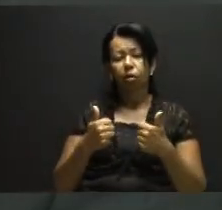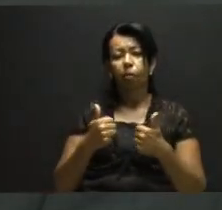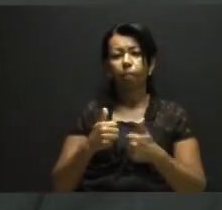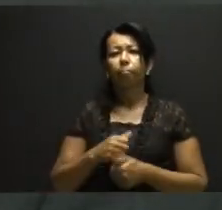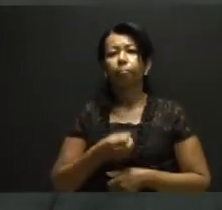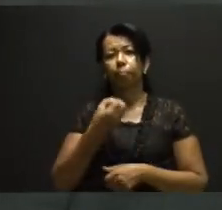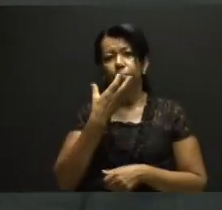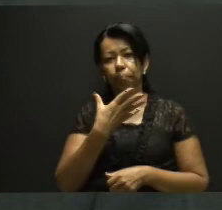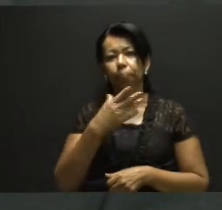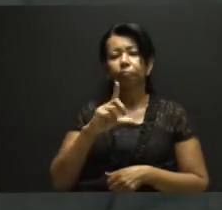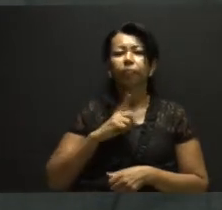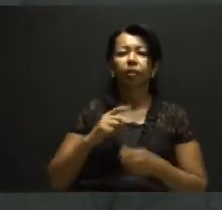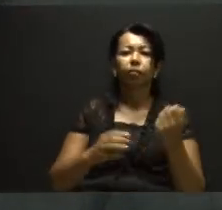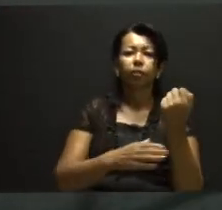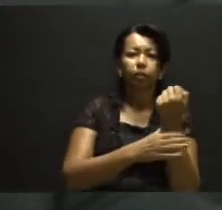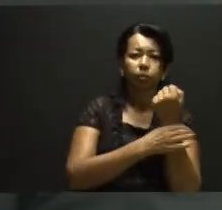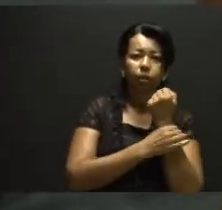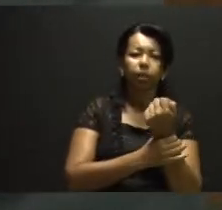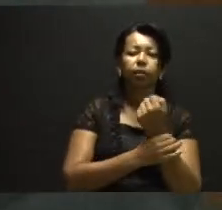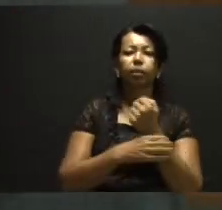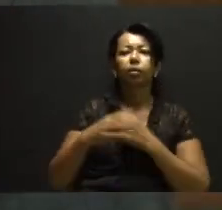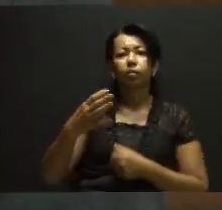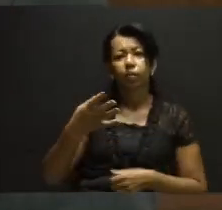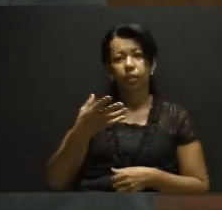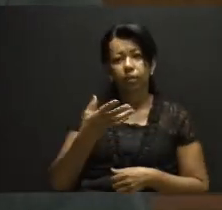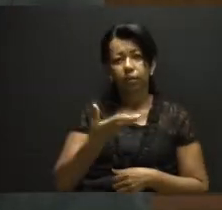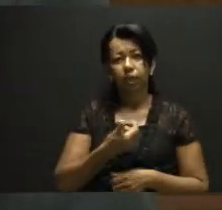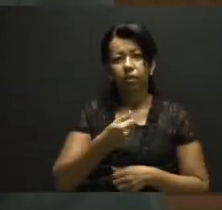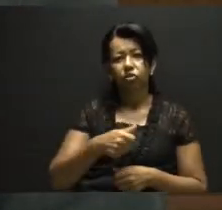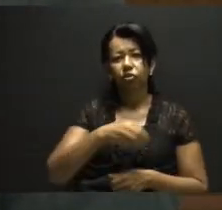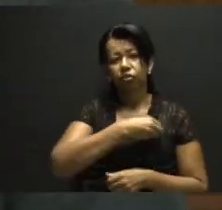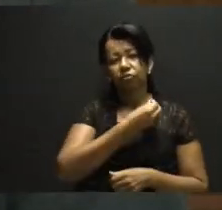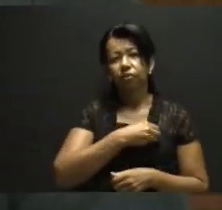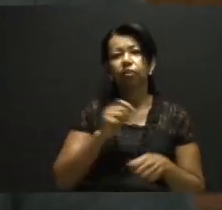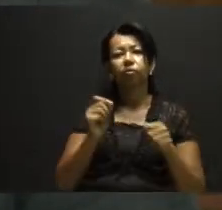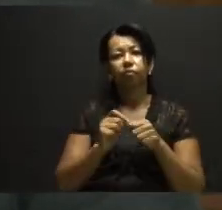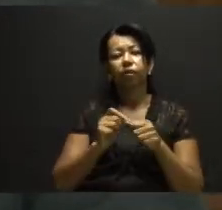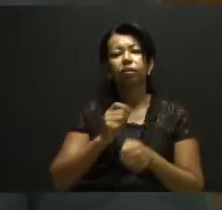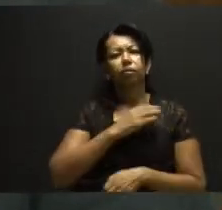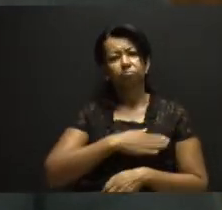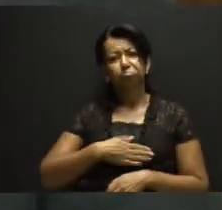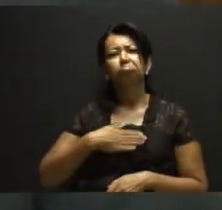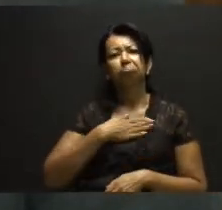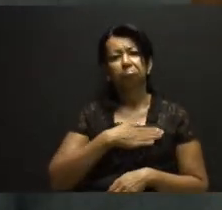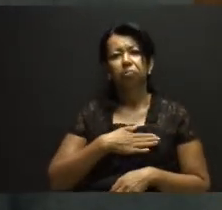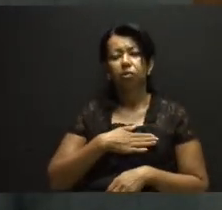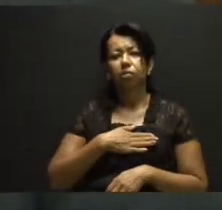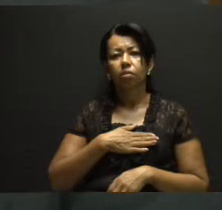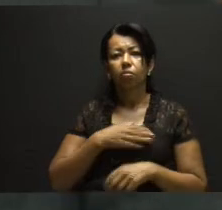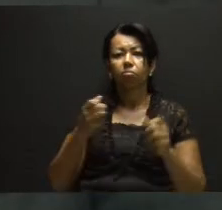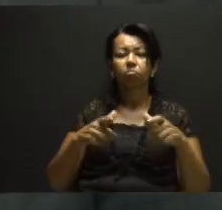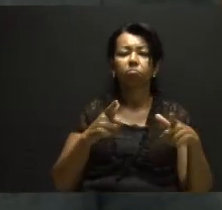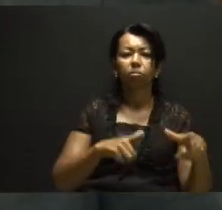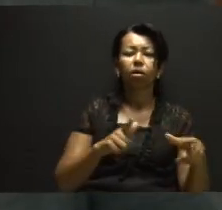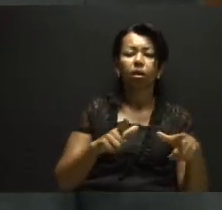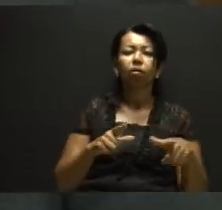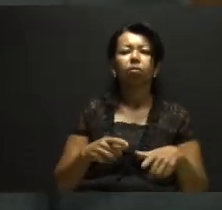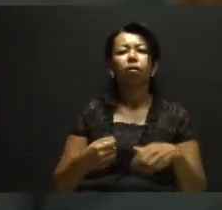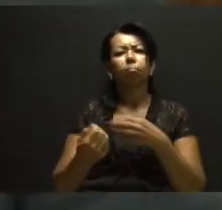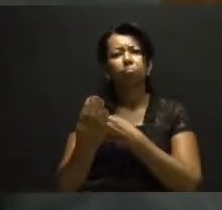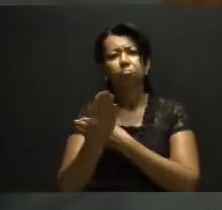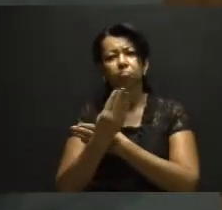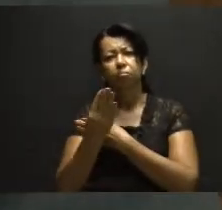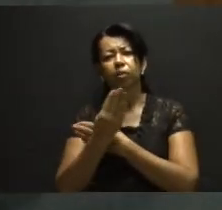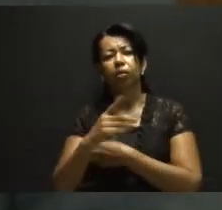tenho segurança tenham qualidade de vida e vão praticar o que eles gostam né dessas áreas é uma área coberta com